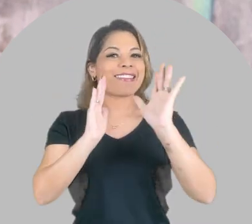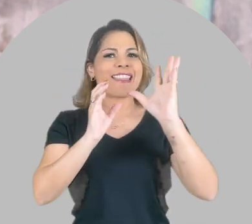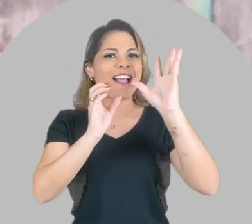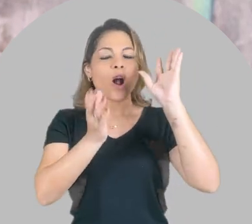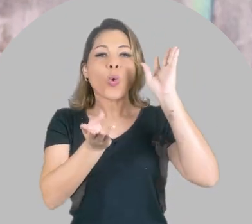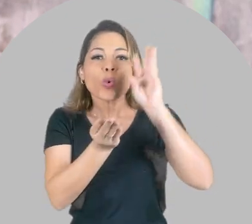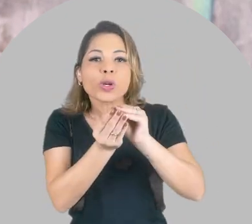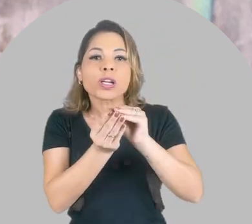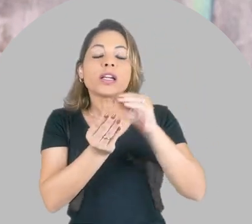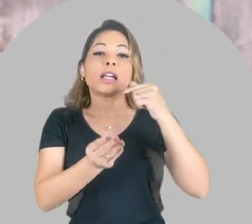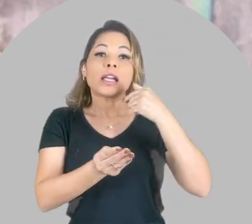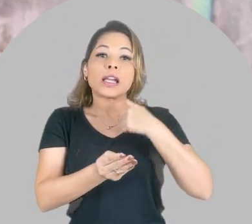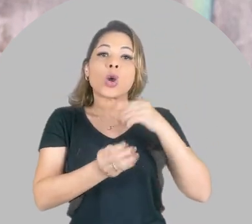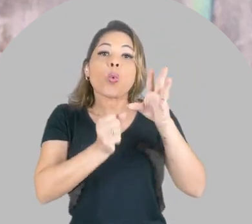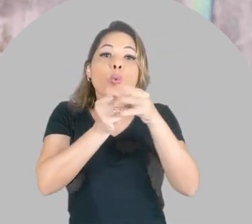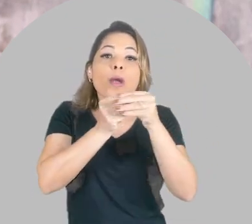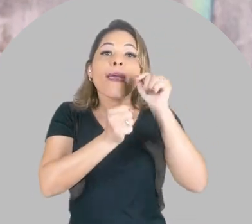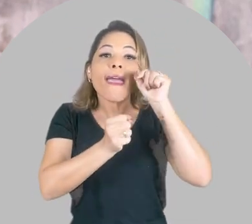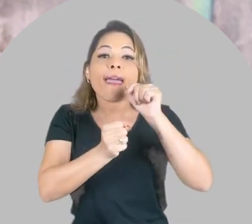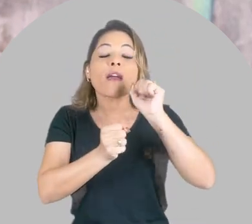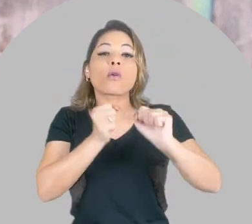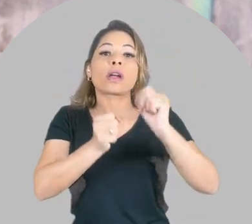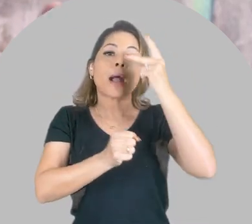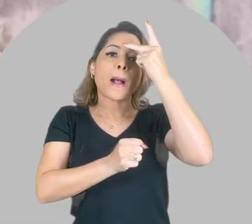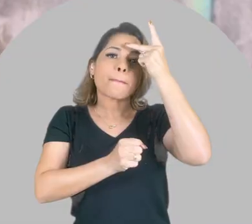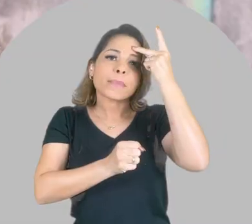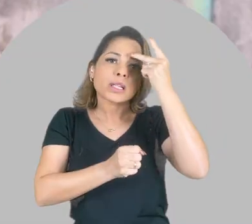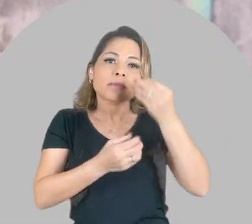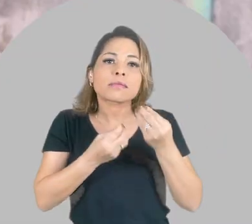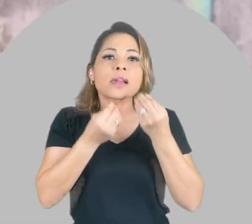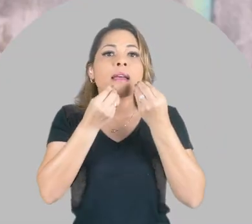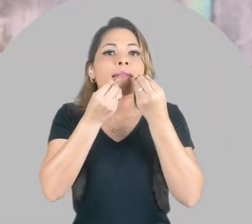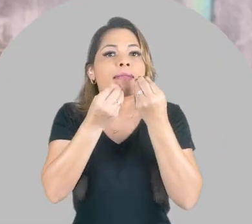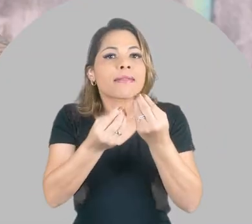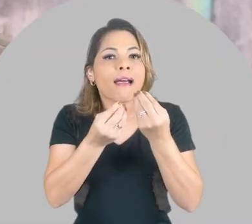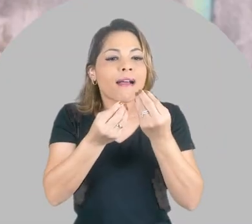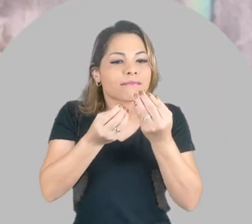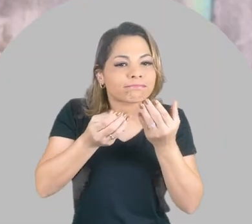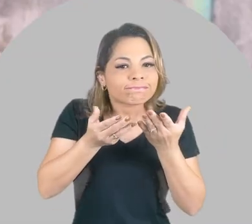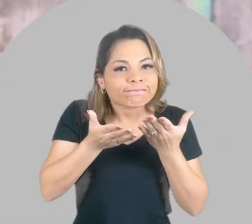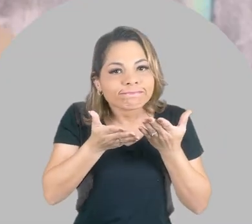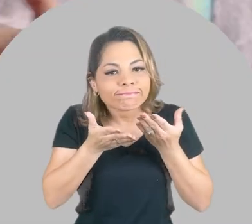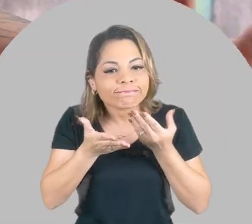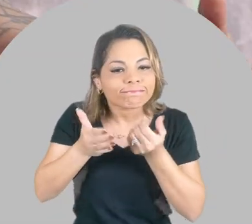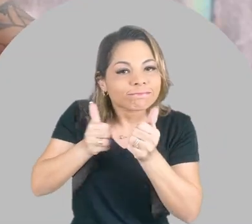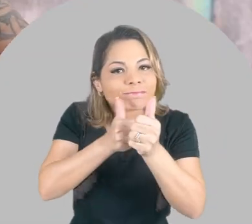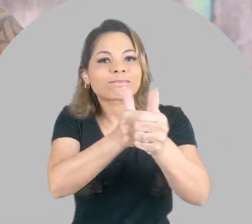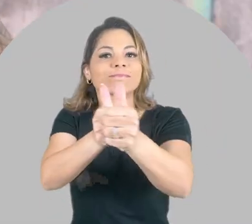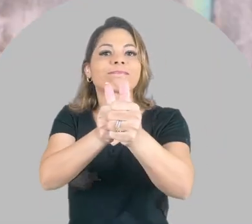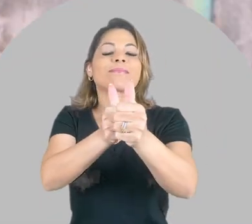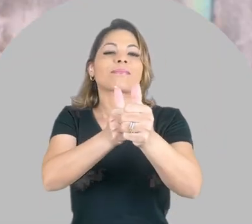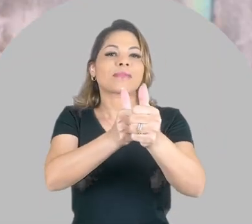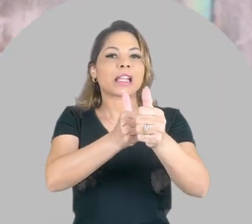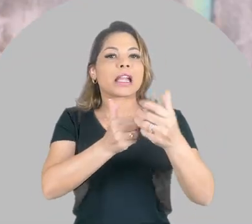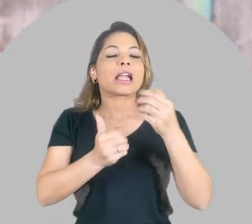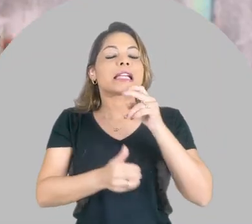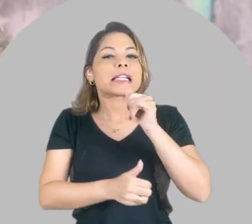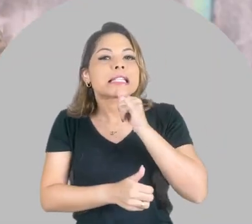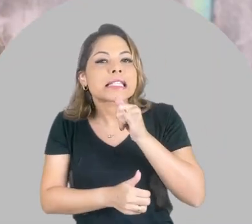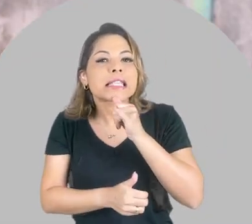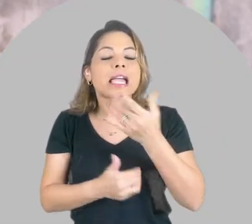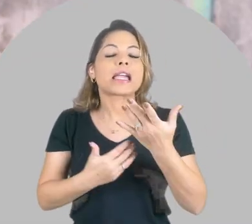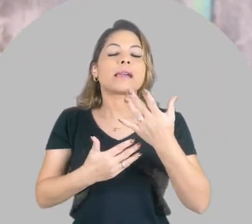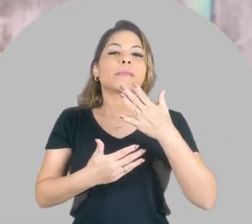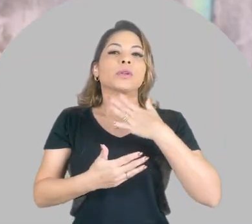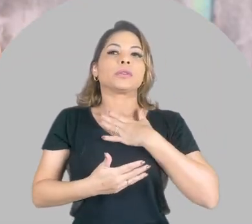se resumiria. No nosso caso, o conhecimento é o cara que traz o canal para a nossa cultura, que traz o acesso.